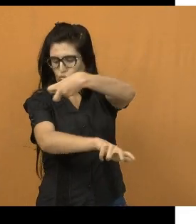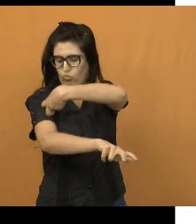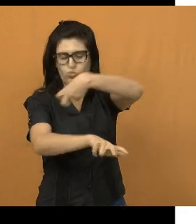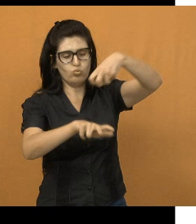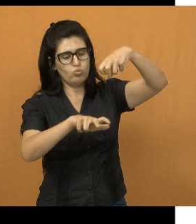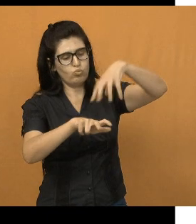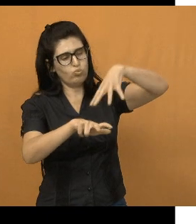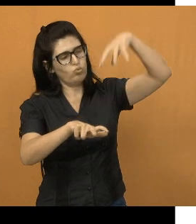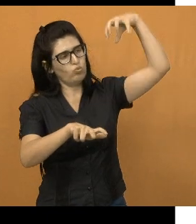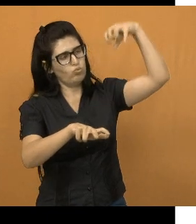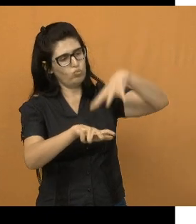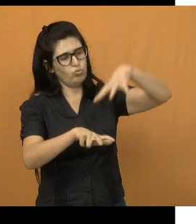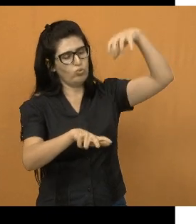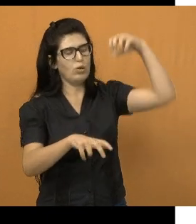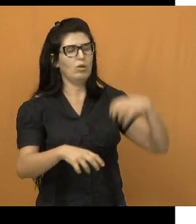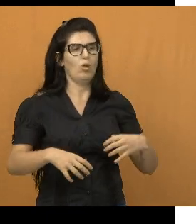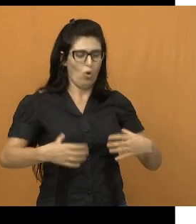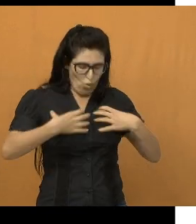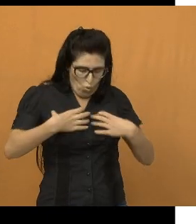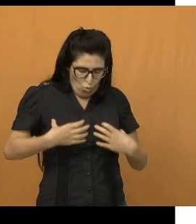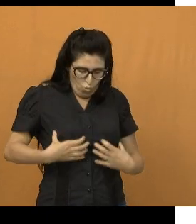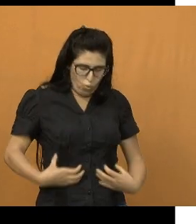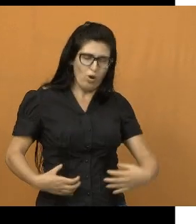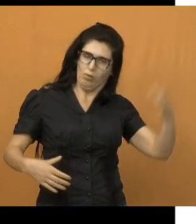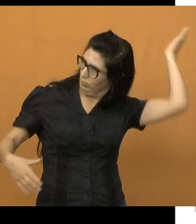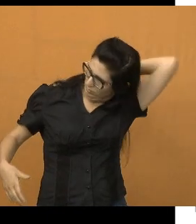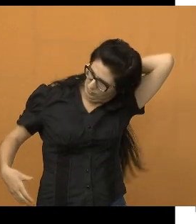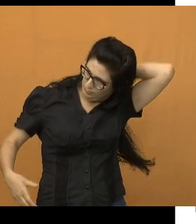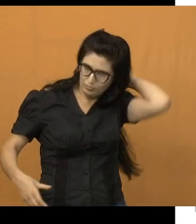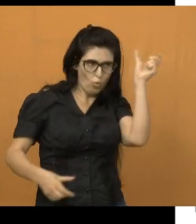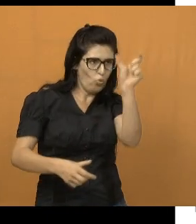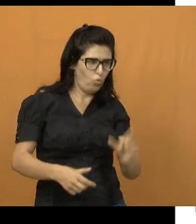eletroneuromiografia e prova de função pulmonar infantil.